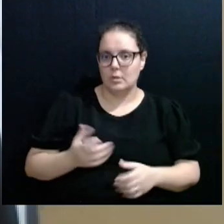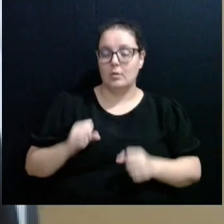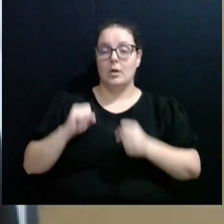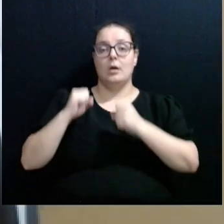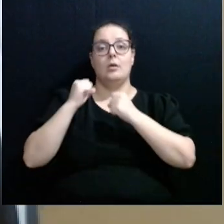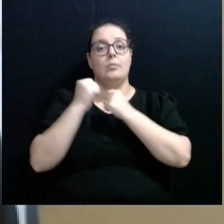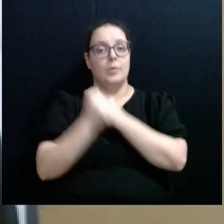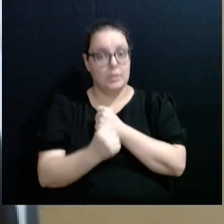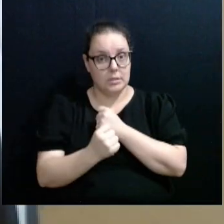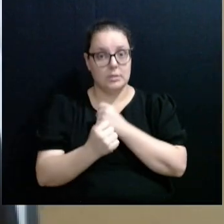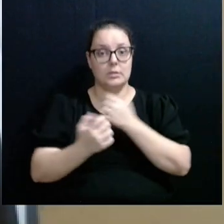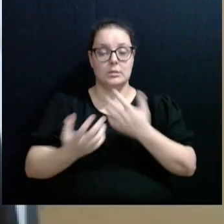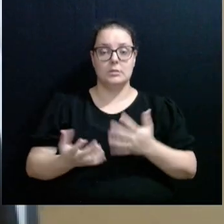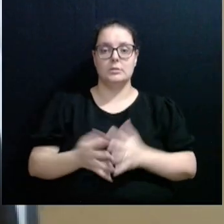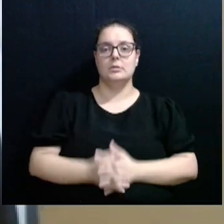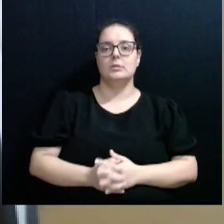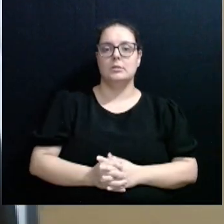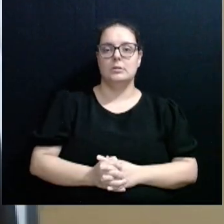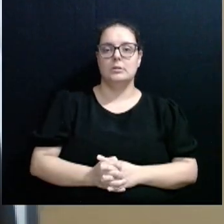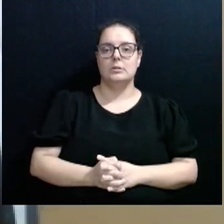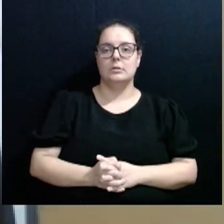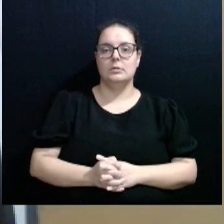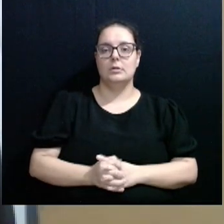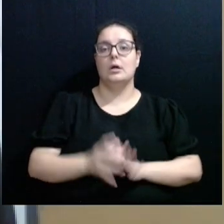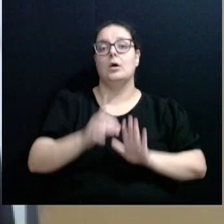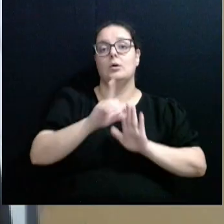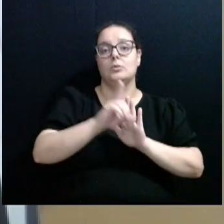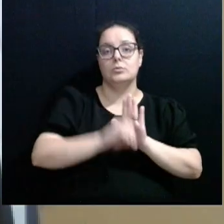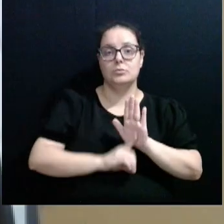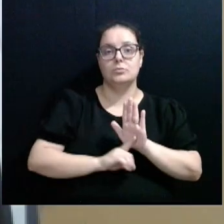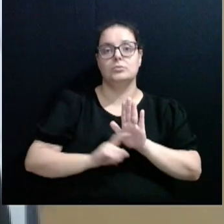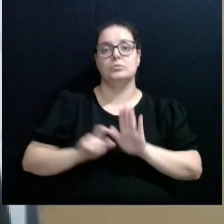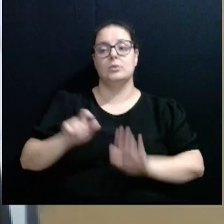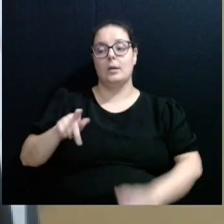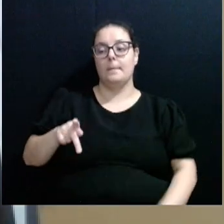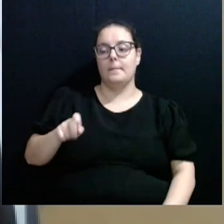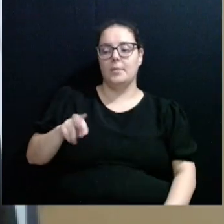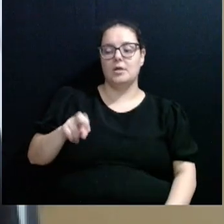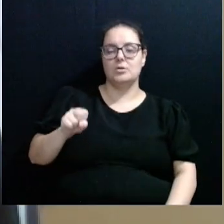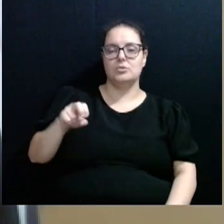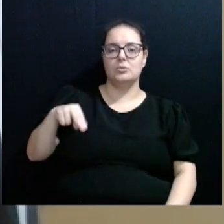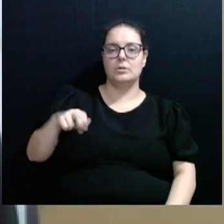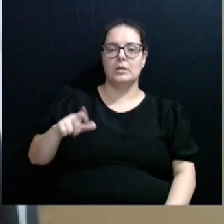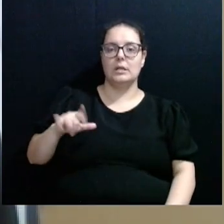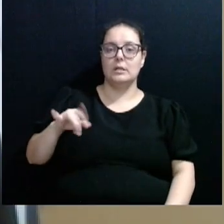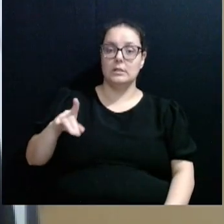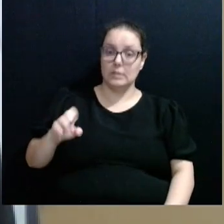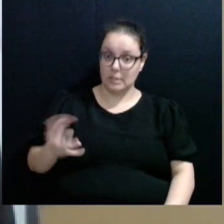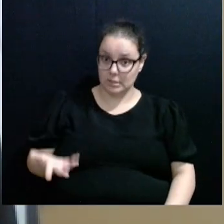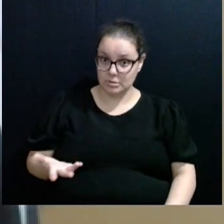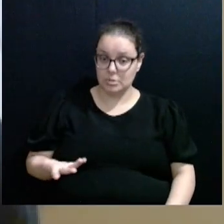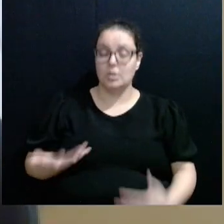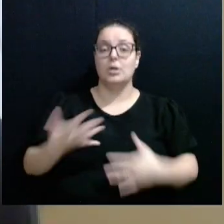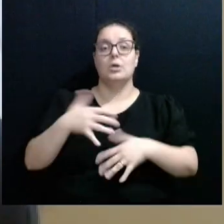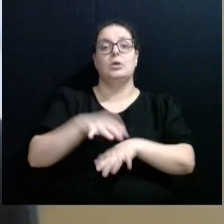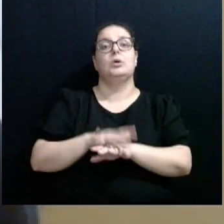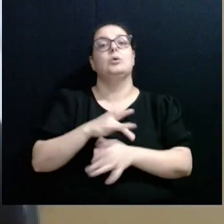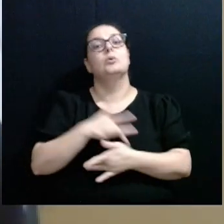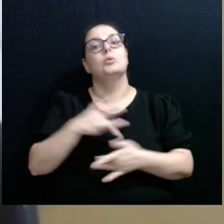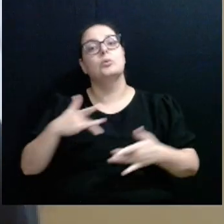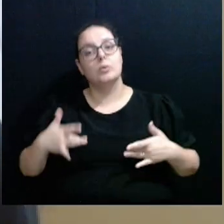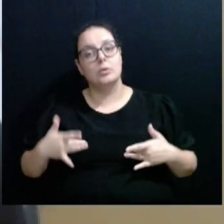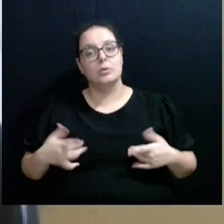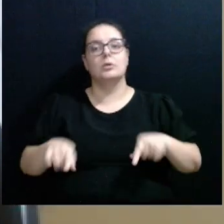é, aos direitos da personalidade, não é, que inclui a saúde, inclusive a